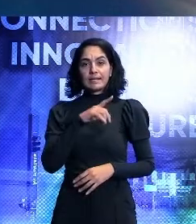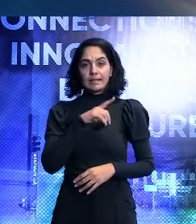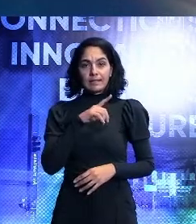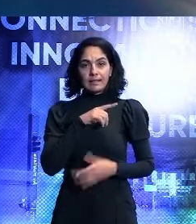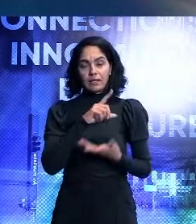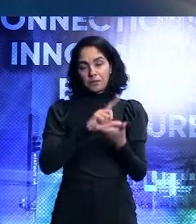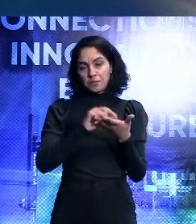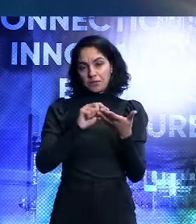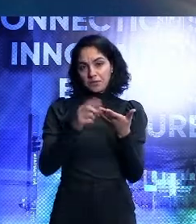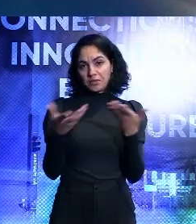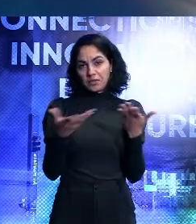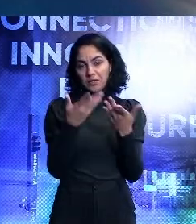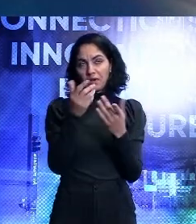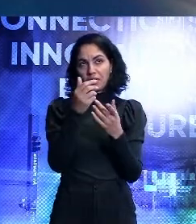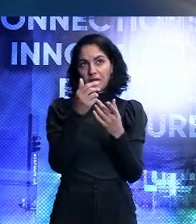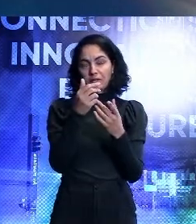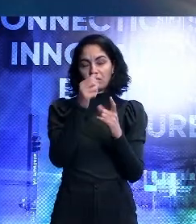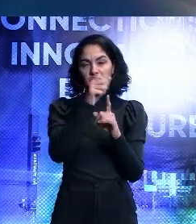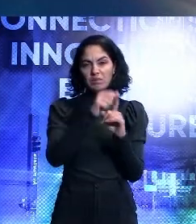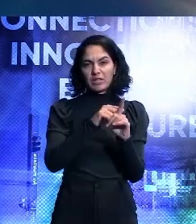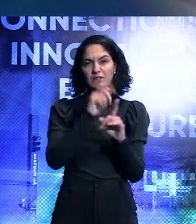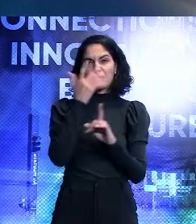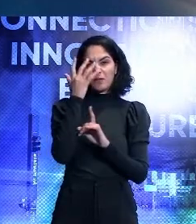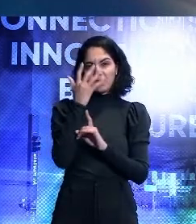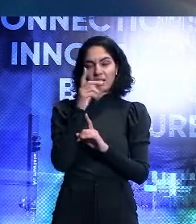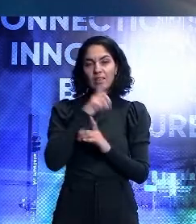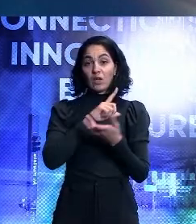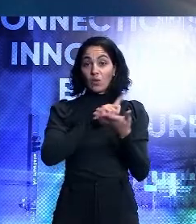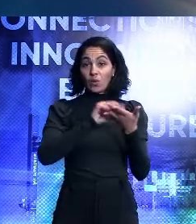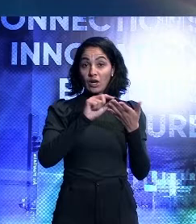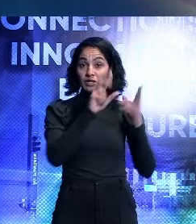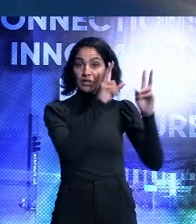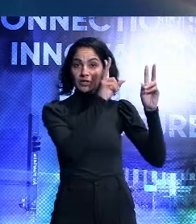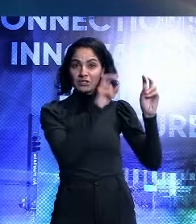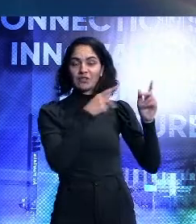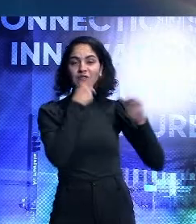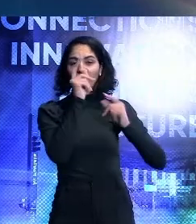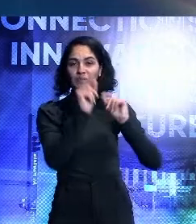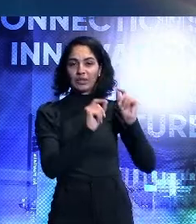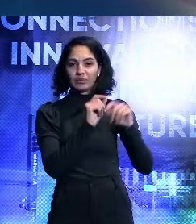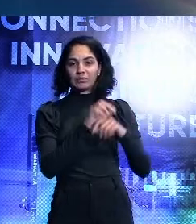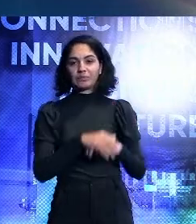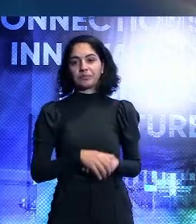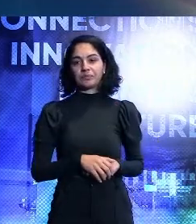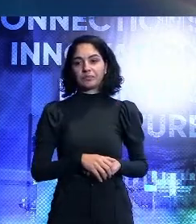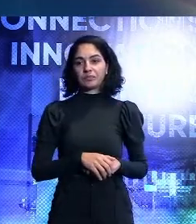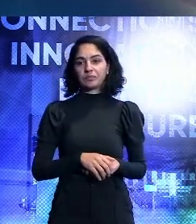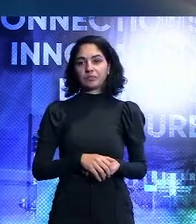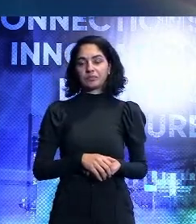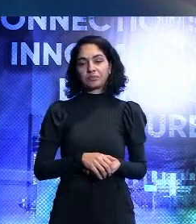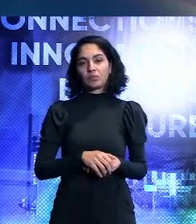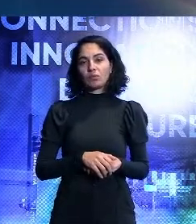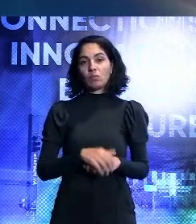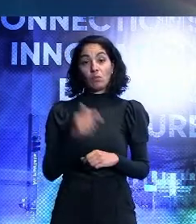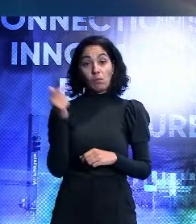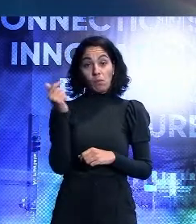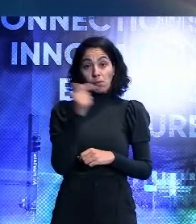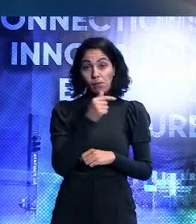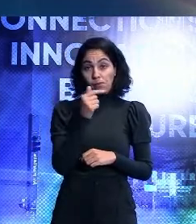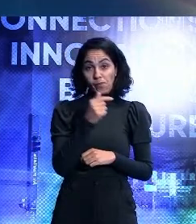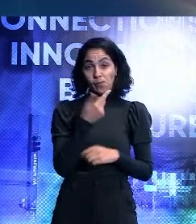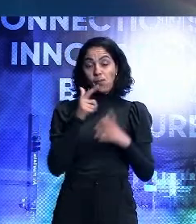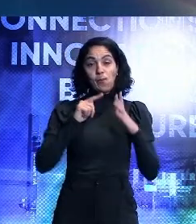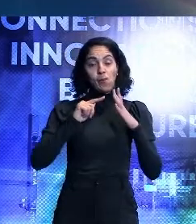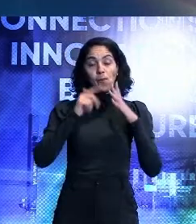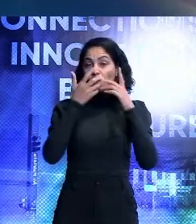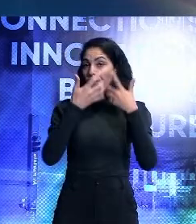saiu em fevereiro agora, e o artigo ele tem um título muito bacana que fala o seguinte, o Agile não funciona